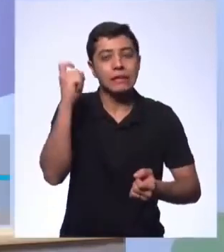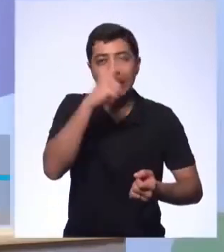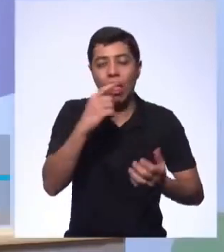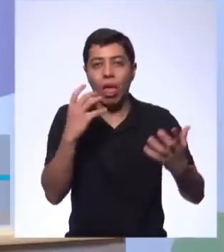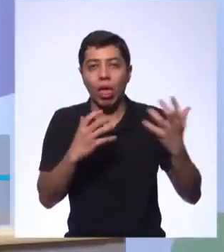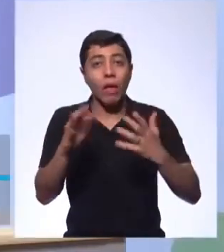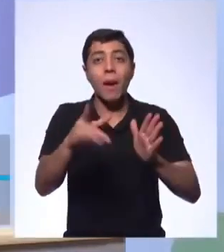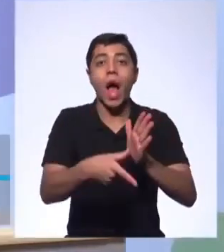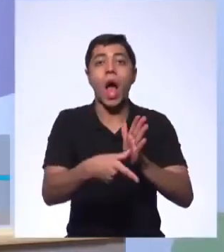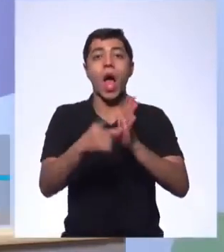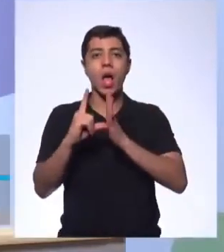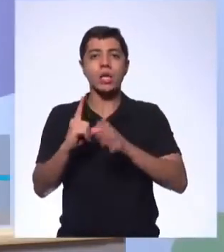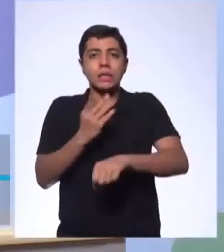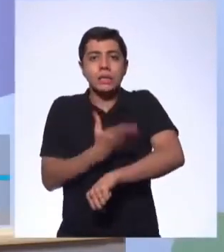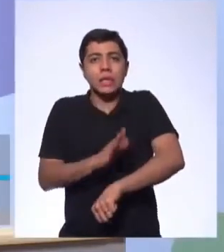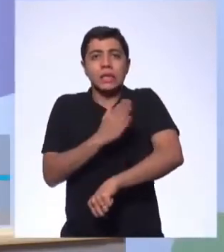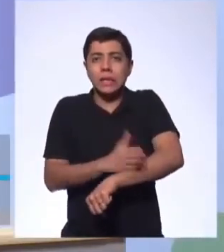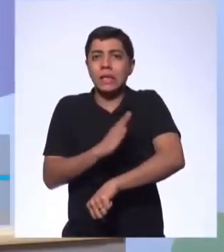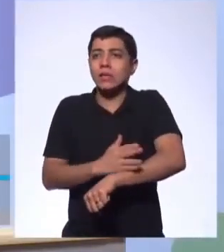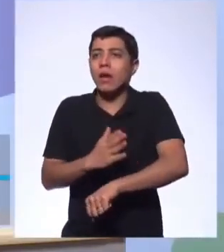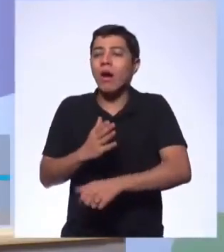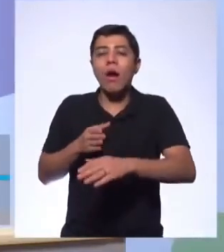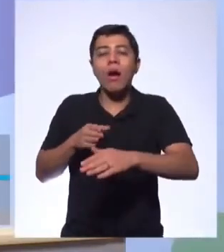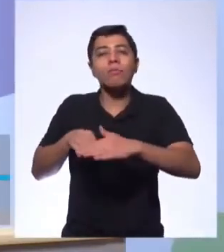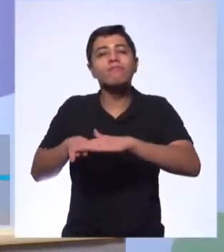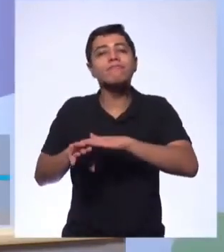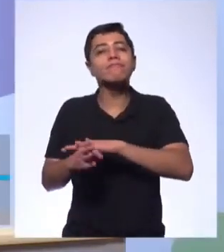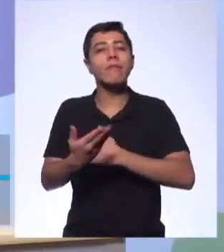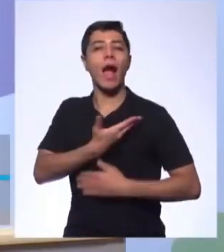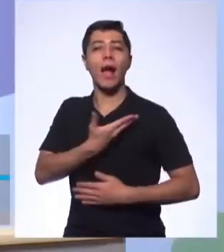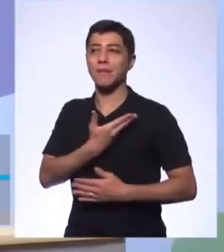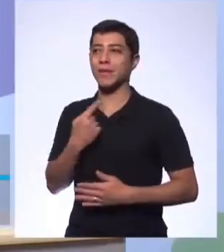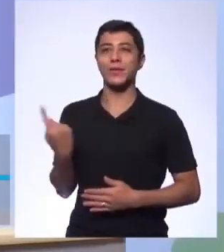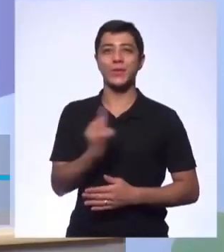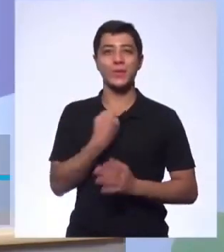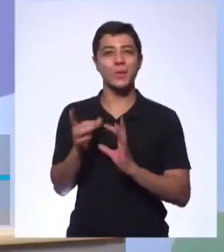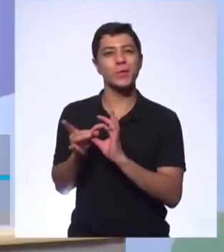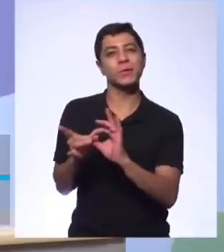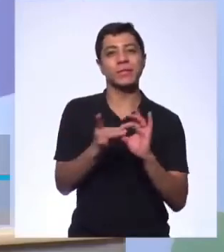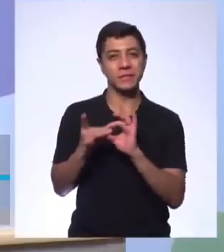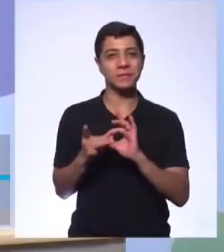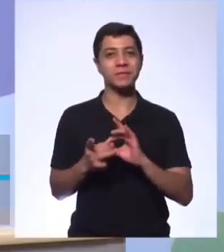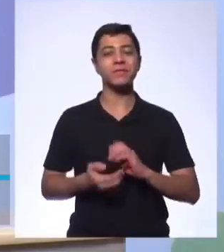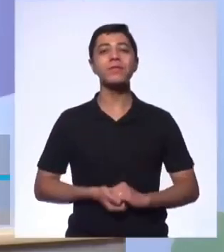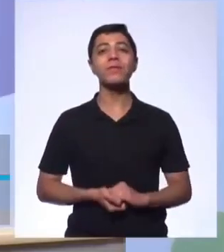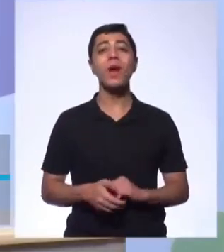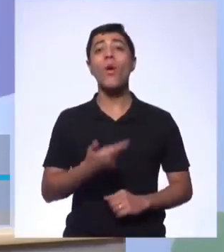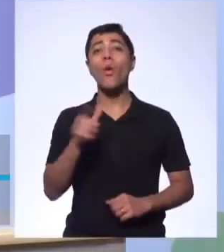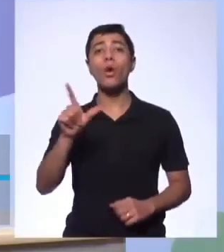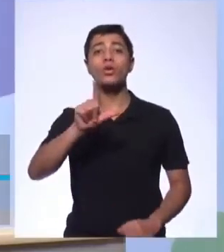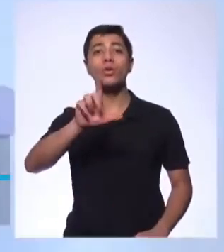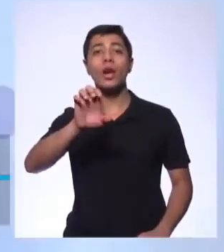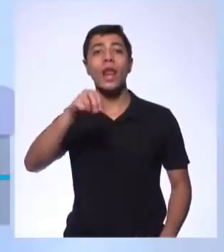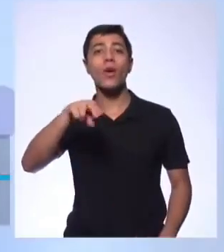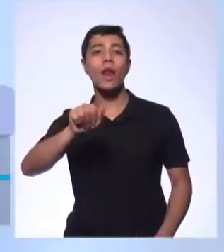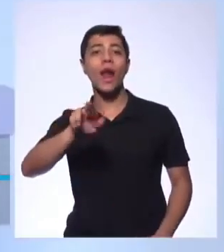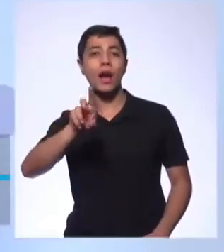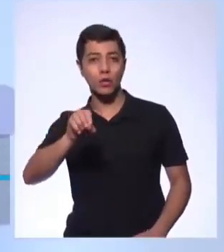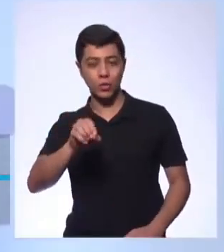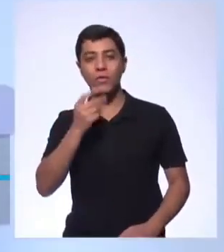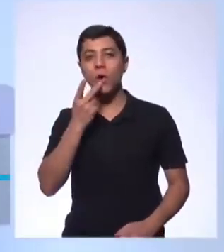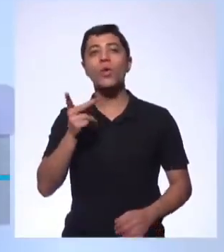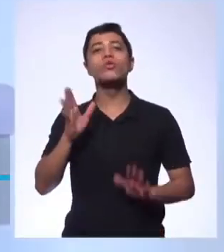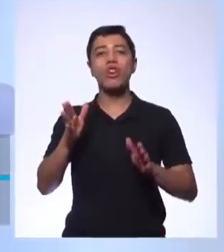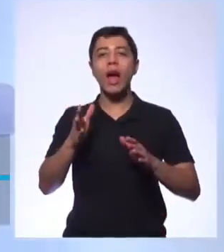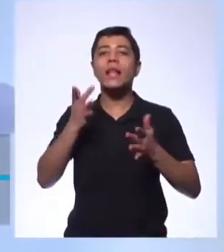também, que ele falou que já participou de peça, mas não ensaiou muito, não. Foi ali Opa, você bem não ensaiou? parecido com a gente. Tamo junto, vai ser a gente